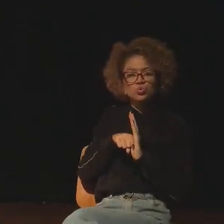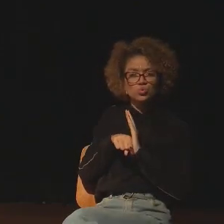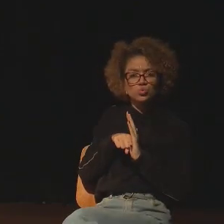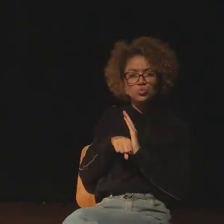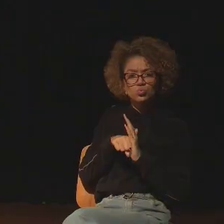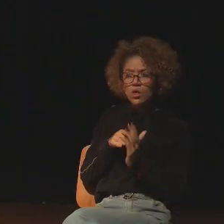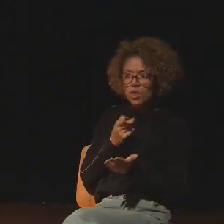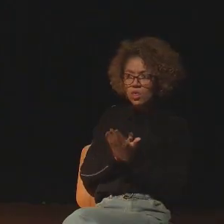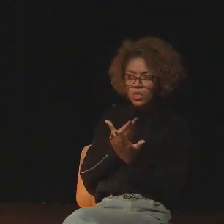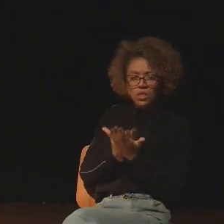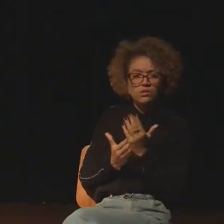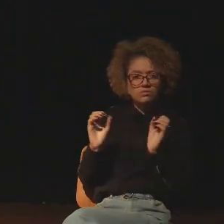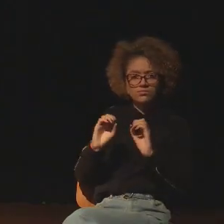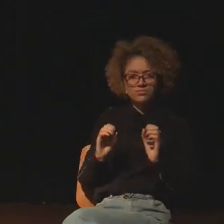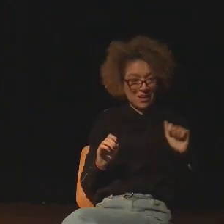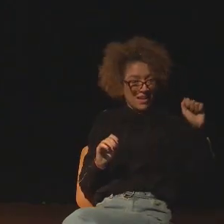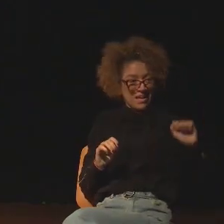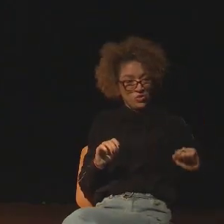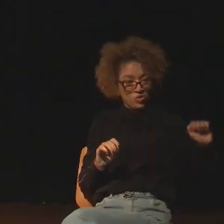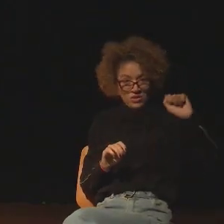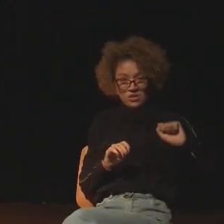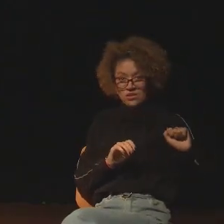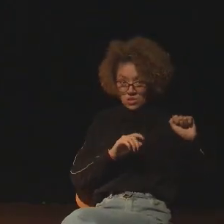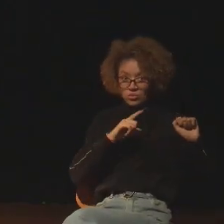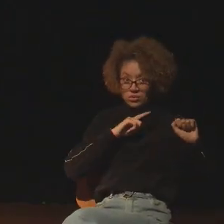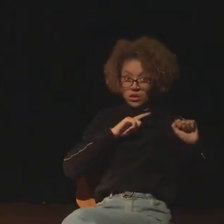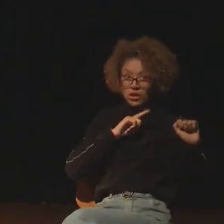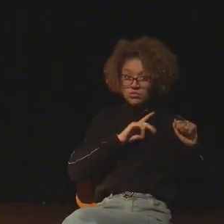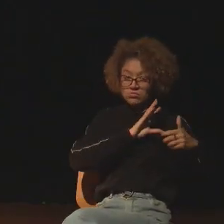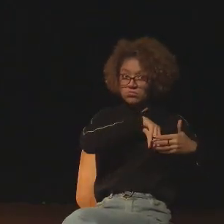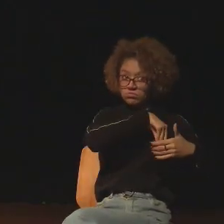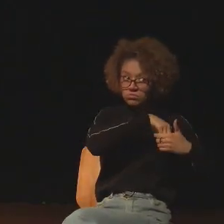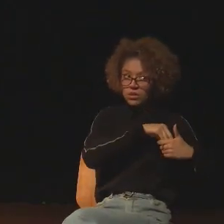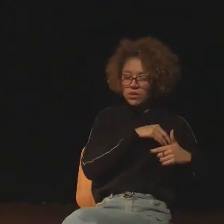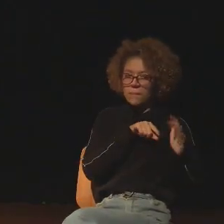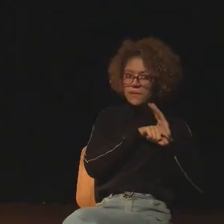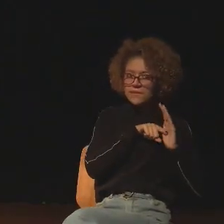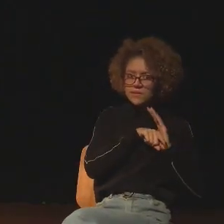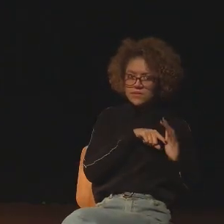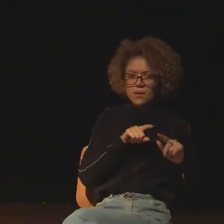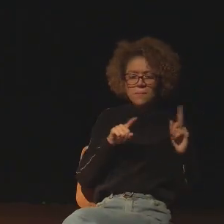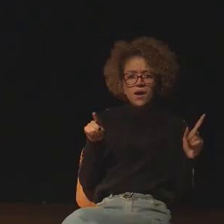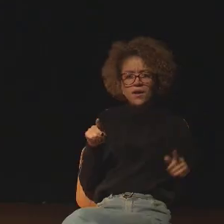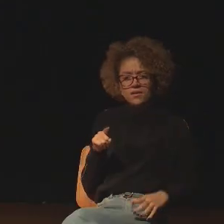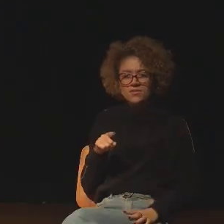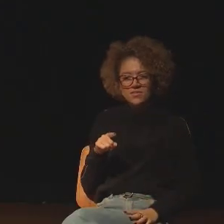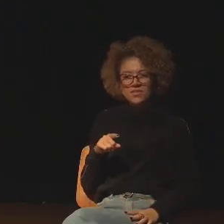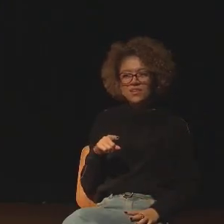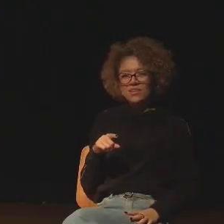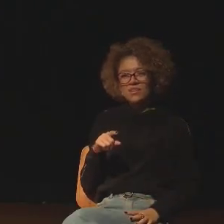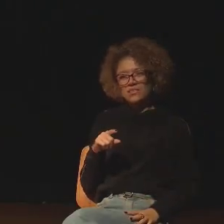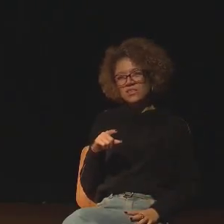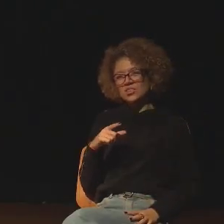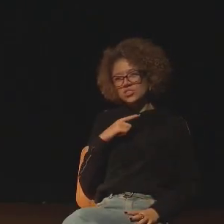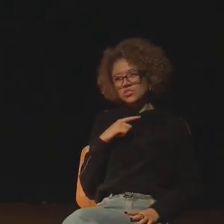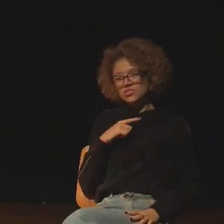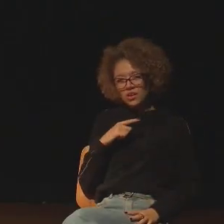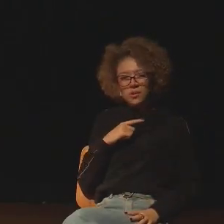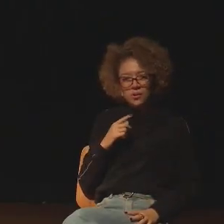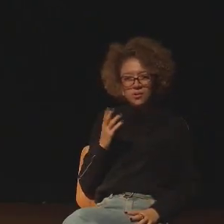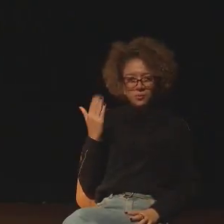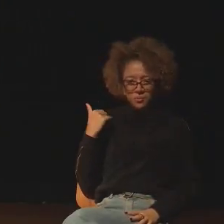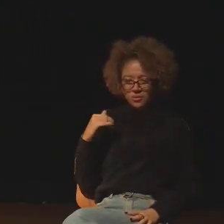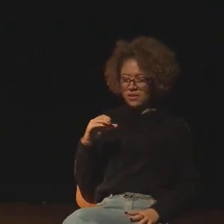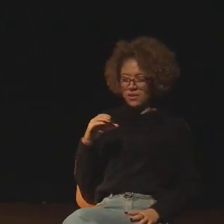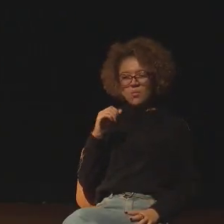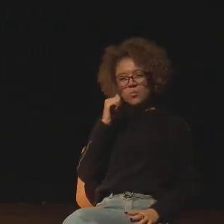uma associação que vem lidando com isso. Tá? Foi implantado Cidade Matarazzo, nós tivemos, inclusive, no gabinete da doutora